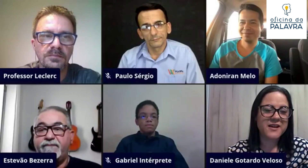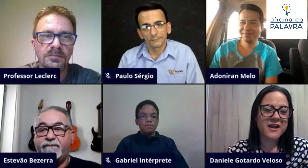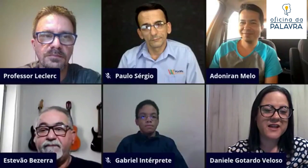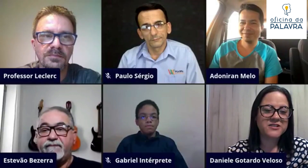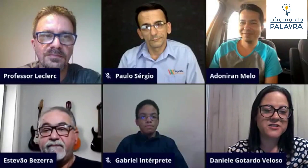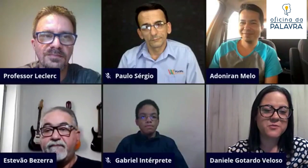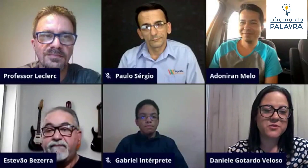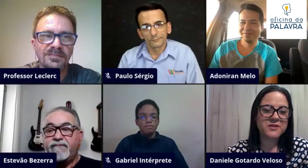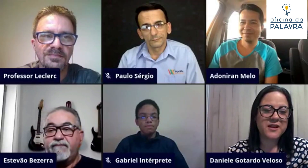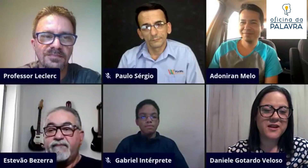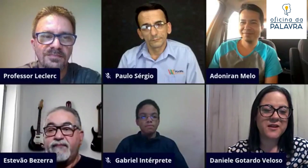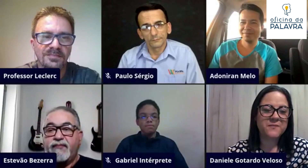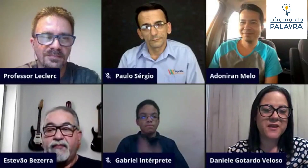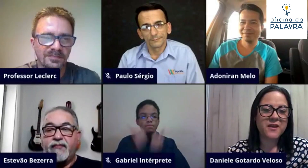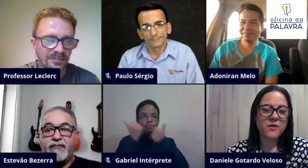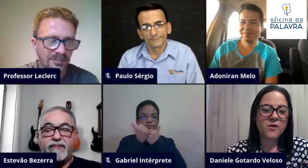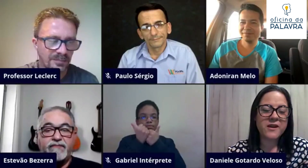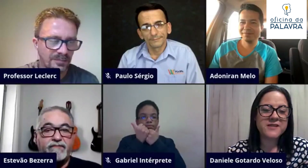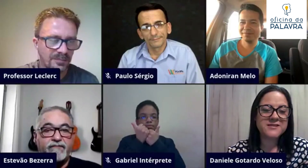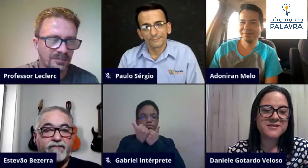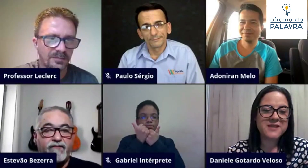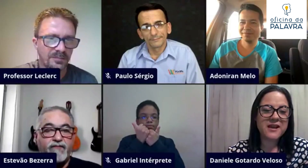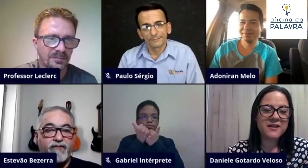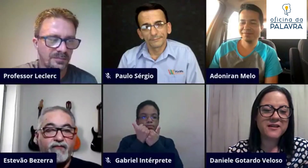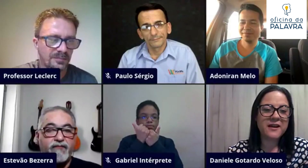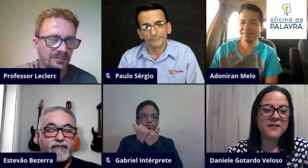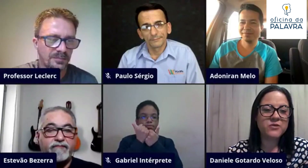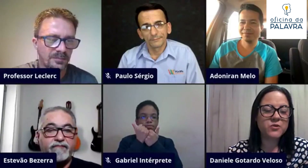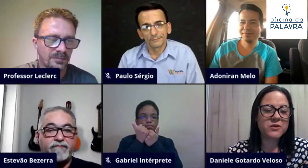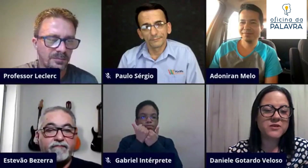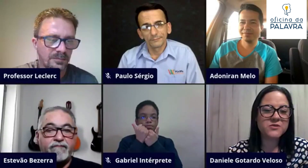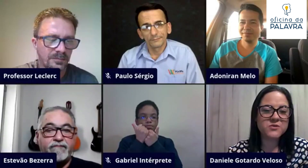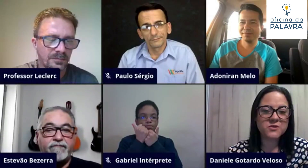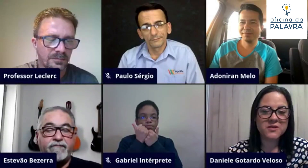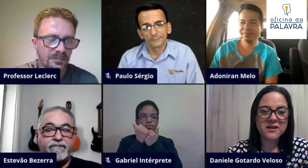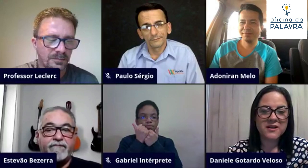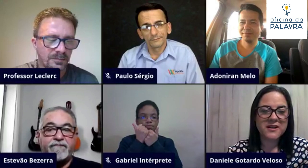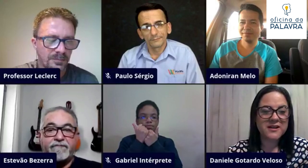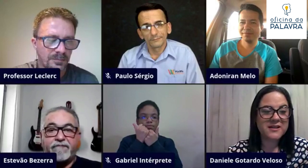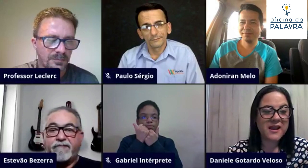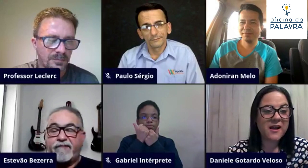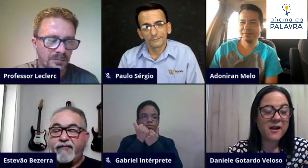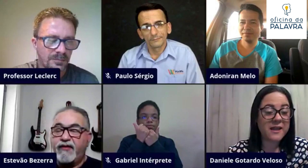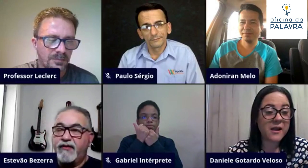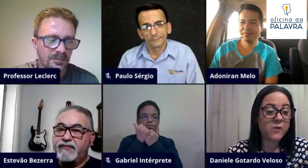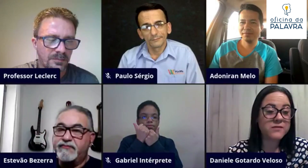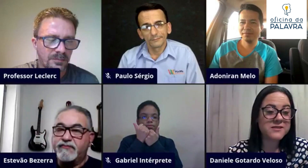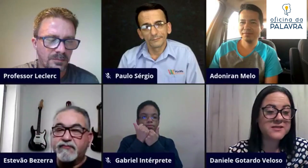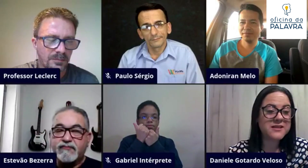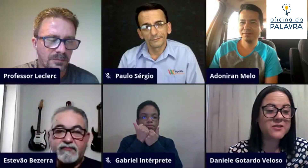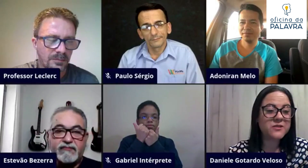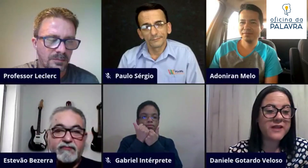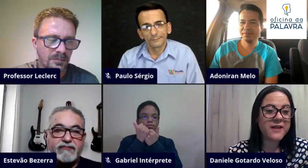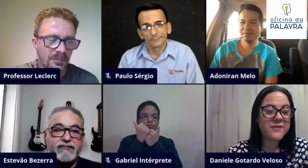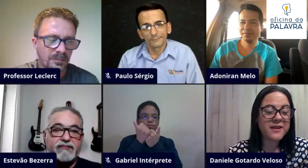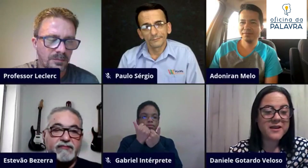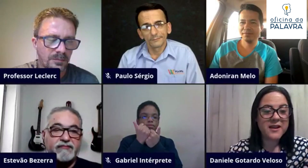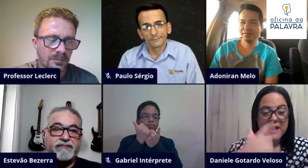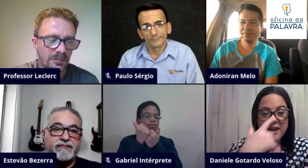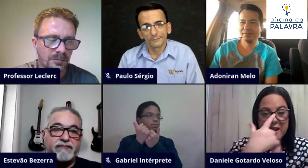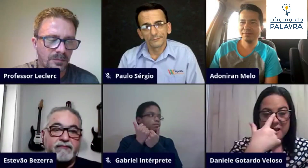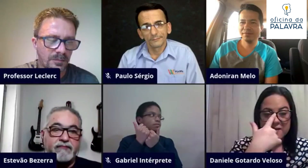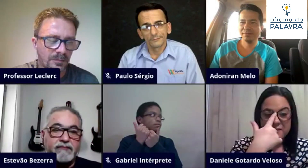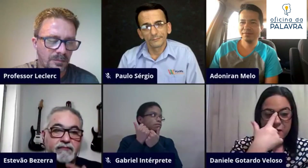Bacana, né? A gente poder conhecer, né, tudo isso que tem acontecido, né?